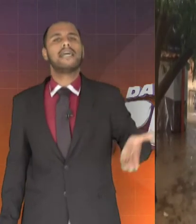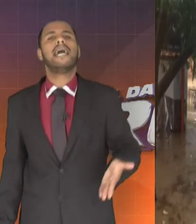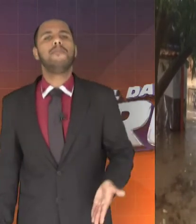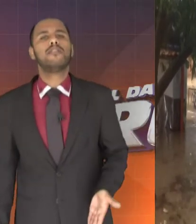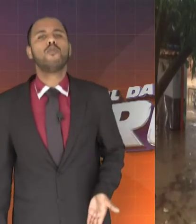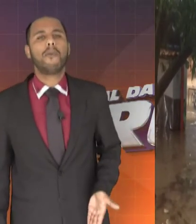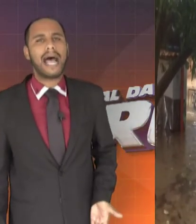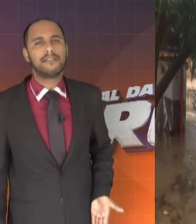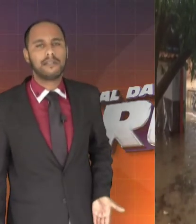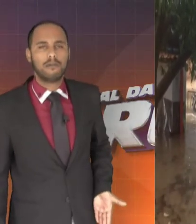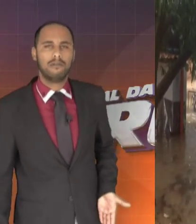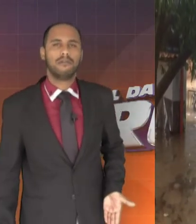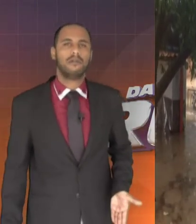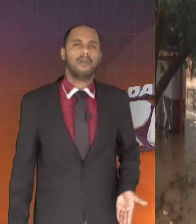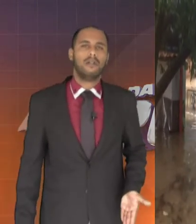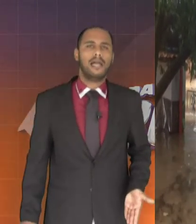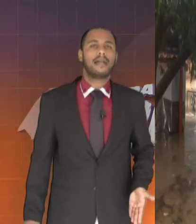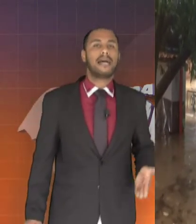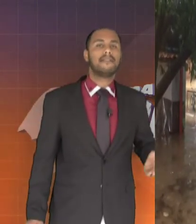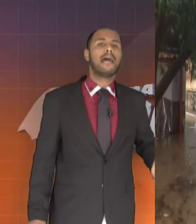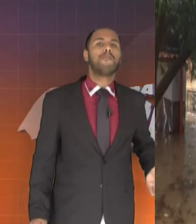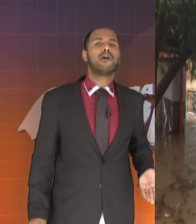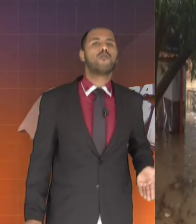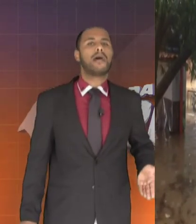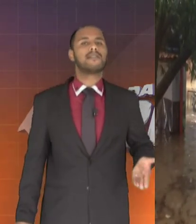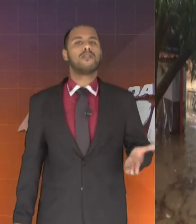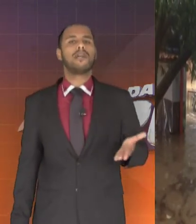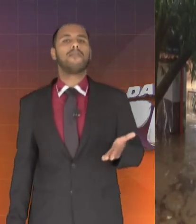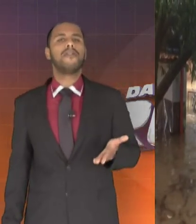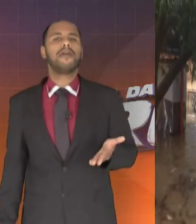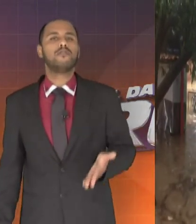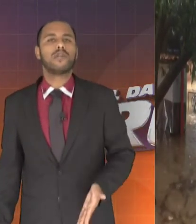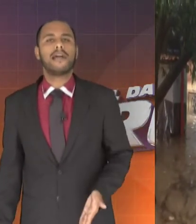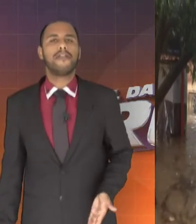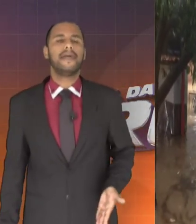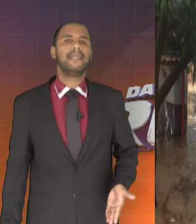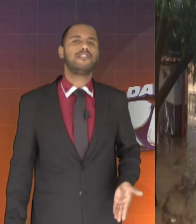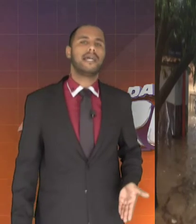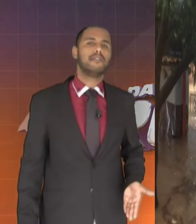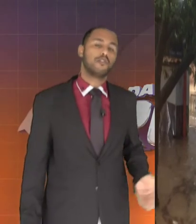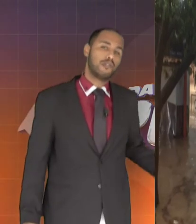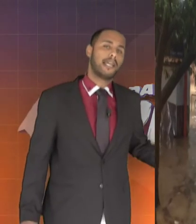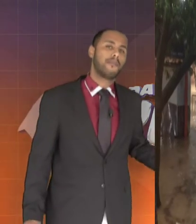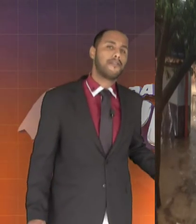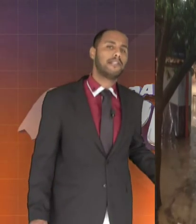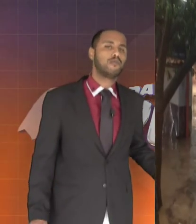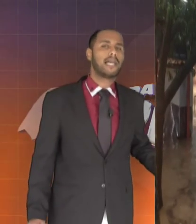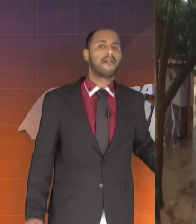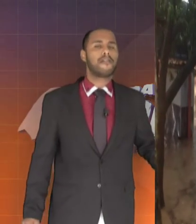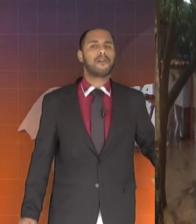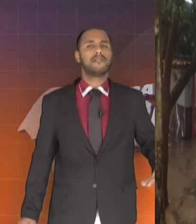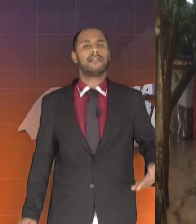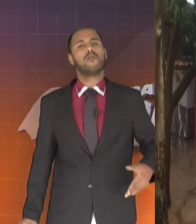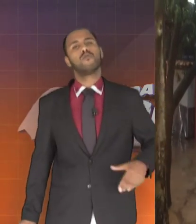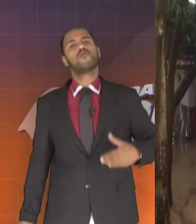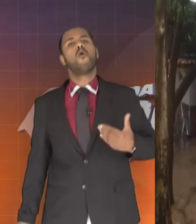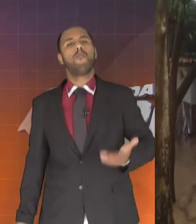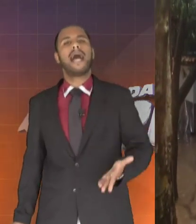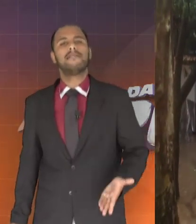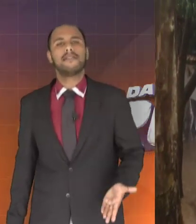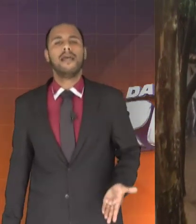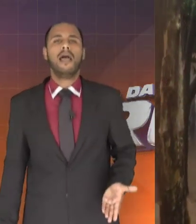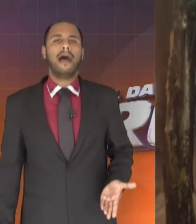questão do saneamento básico? Né? Cadê a preocupação da prefeitura referente a isso? Eu sei que a prefeitura ela vem fazendo